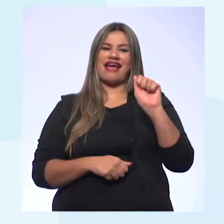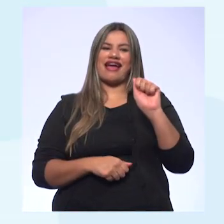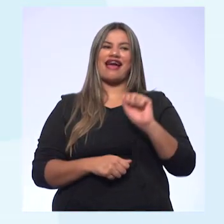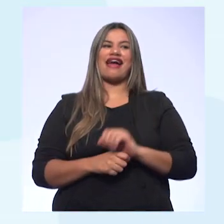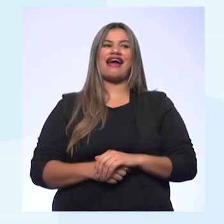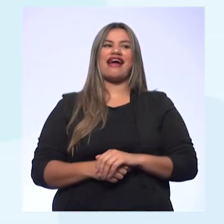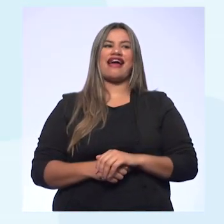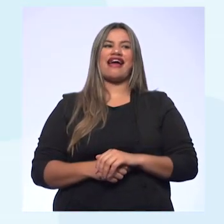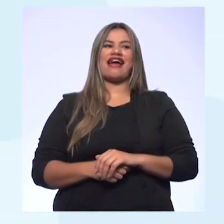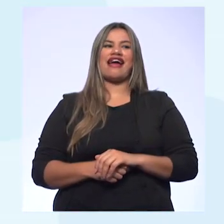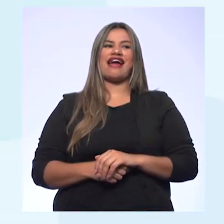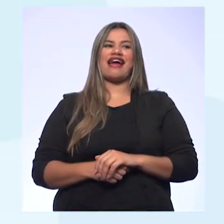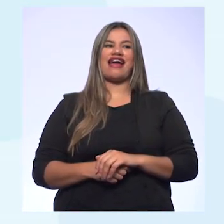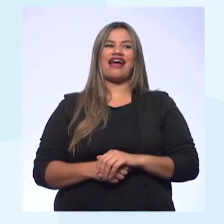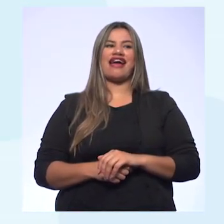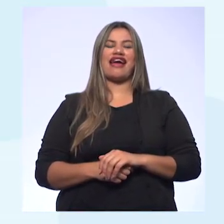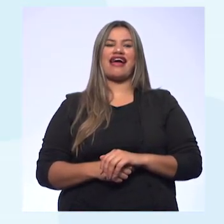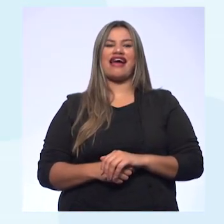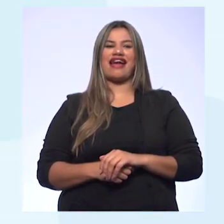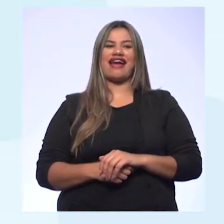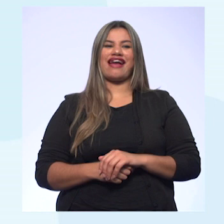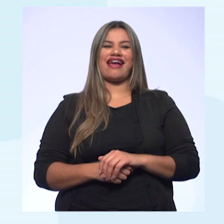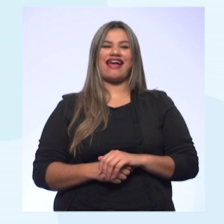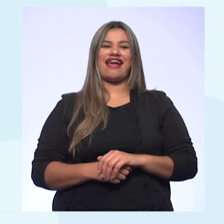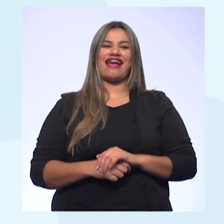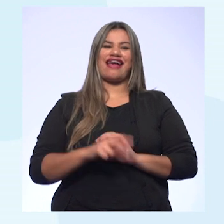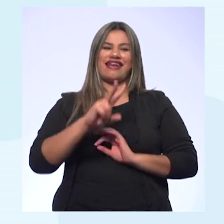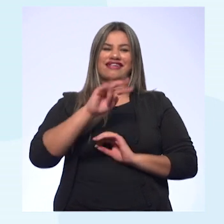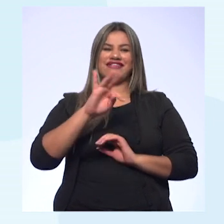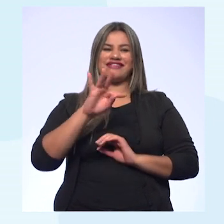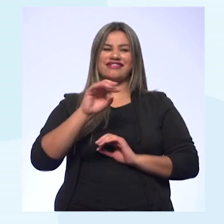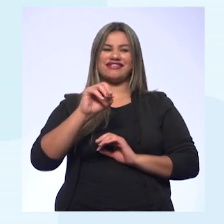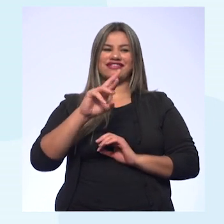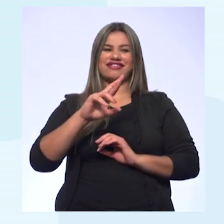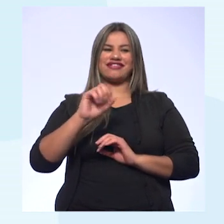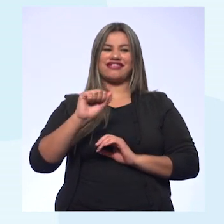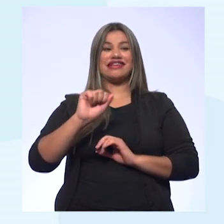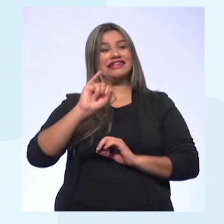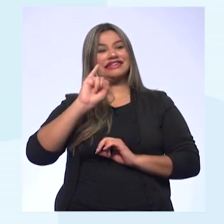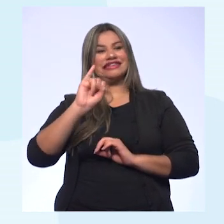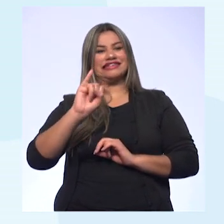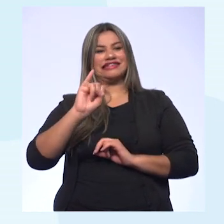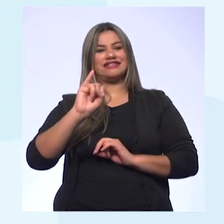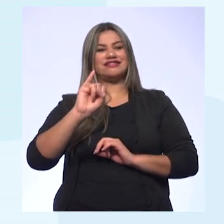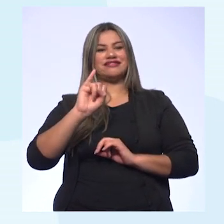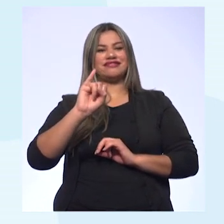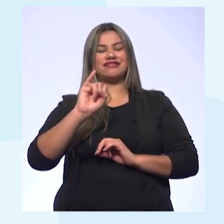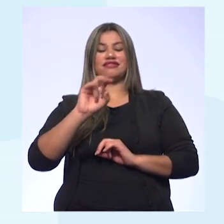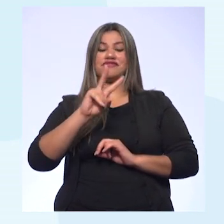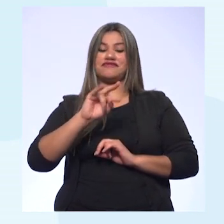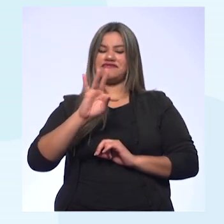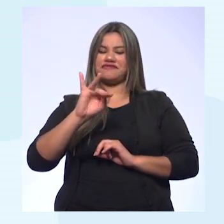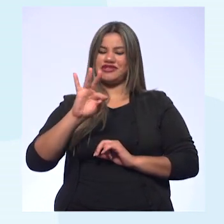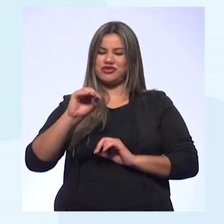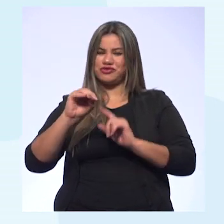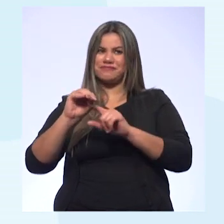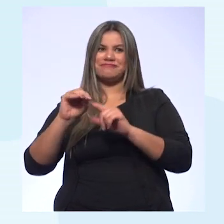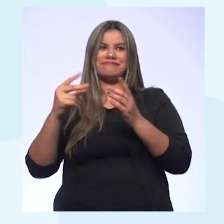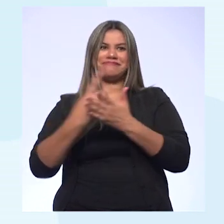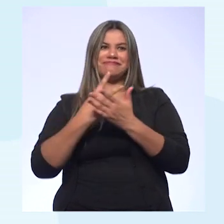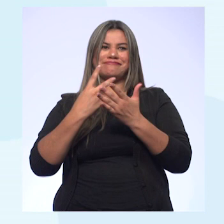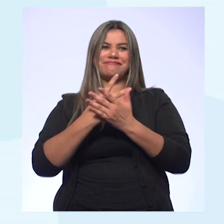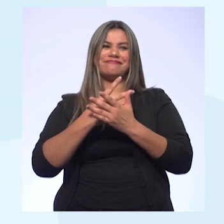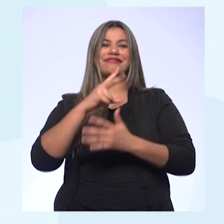novo. Tem um pescocinho aqui já, então. A Vitória colocou I. Ih, rapaz. Não, perdão, é Vitor. Desculpa, Vitor.